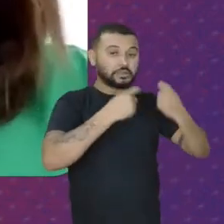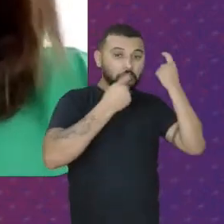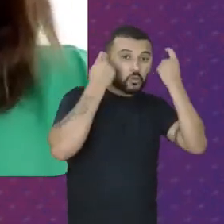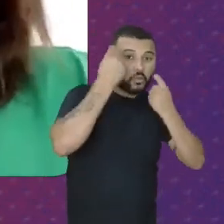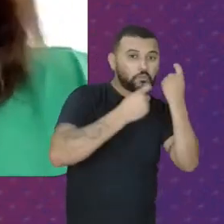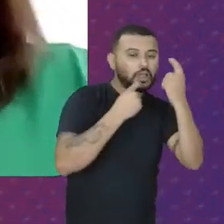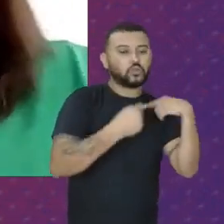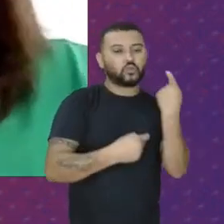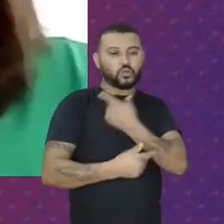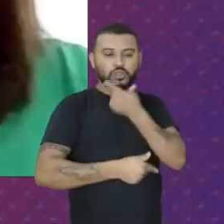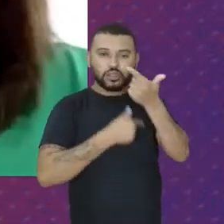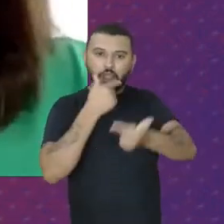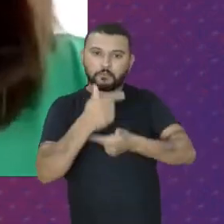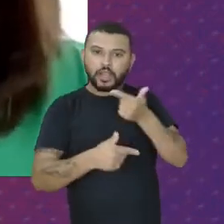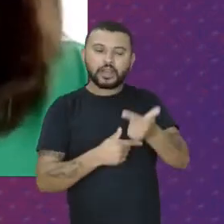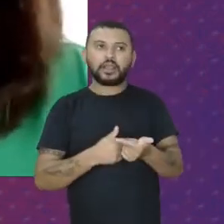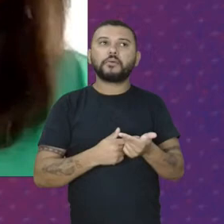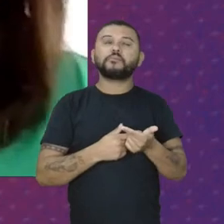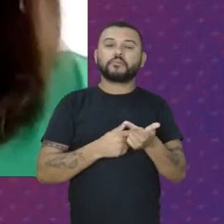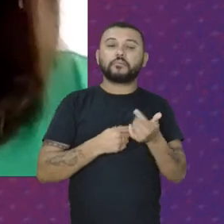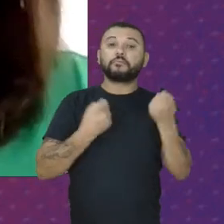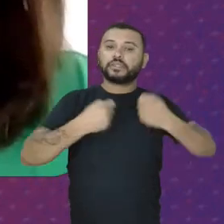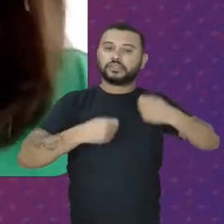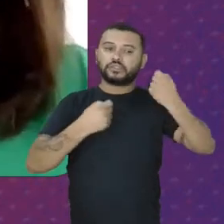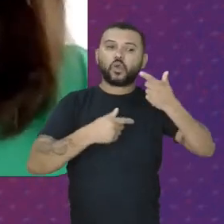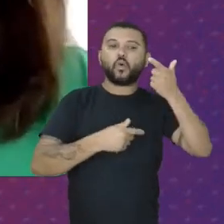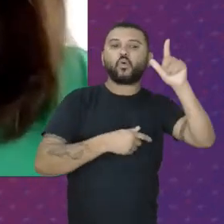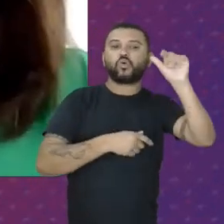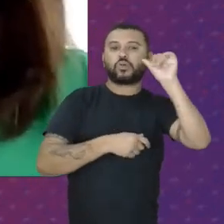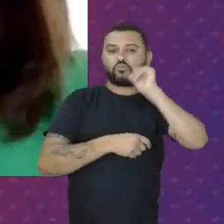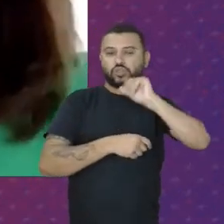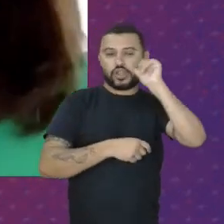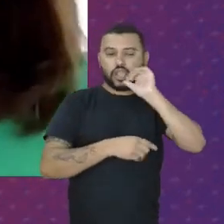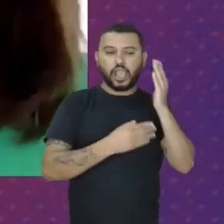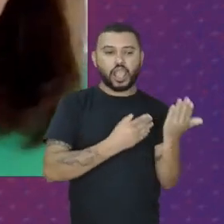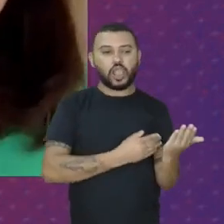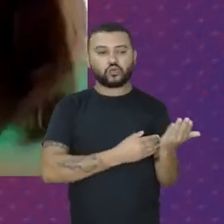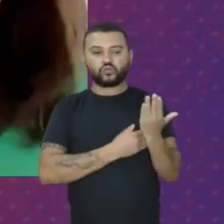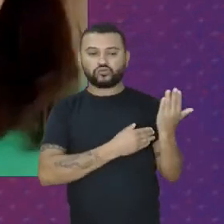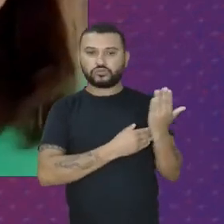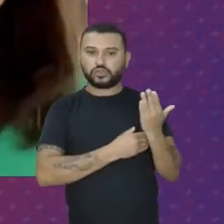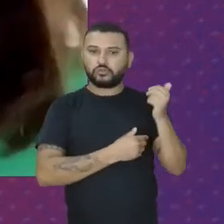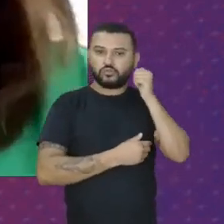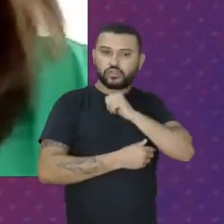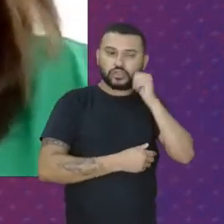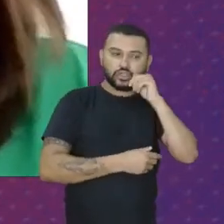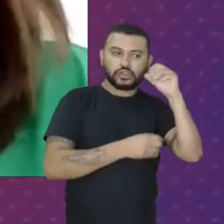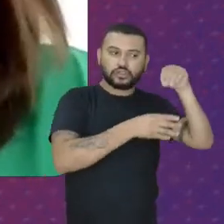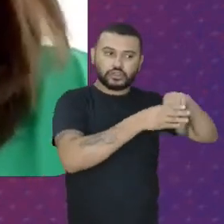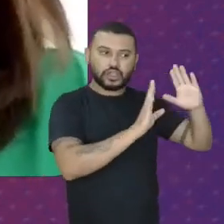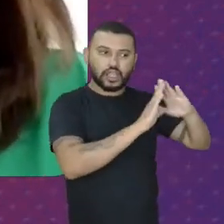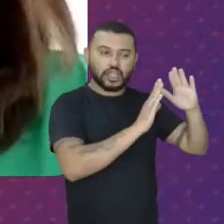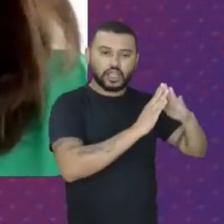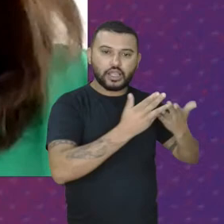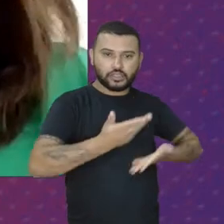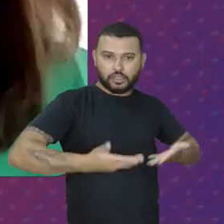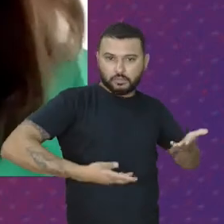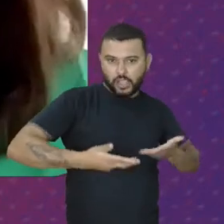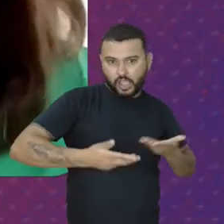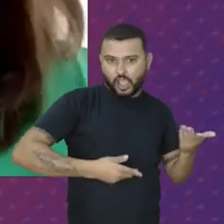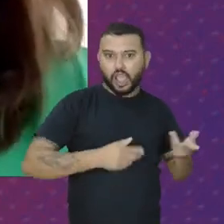possa atuar, a gente necessita de outras mulheres, né, que estejam em nossa casa fazendo o